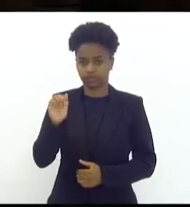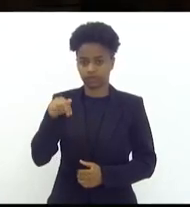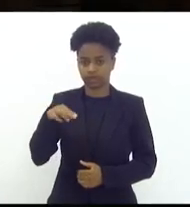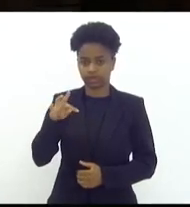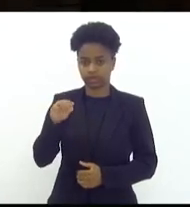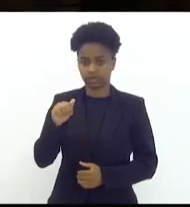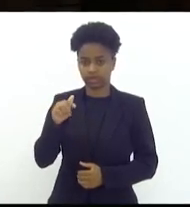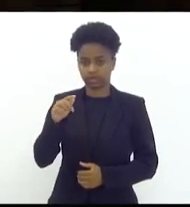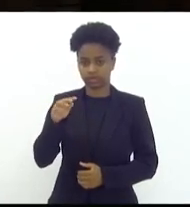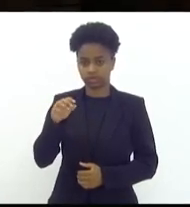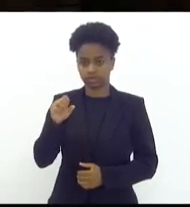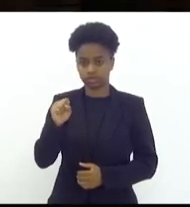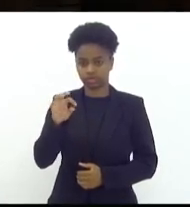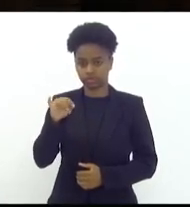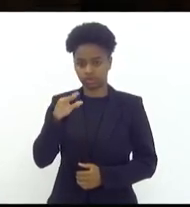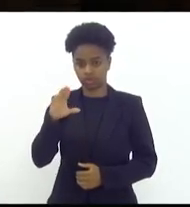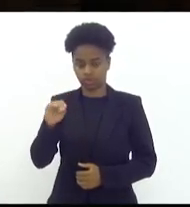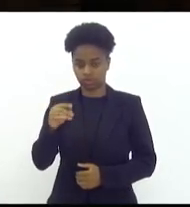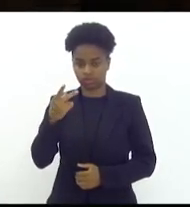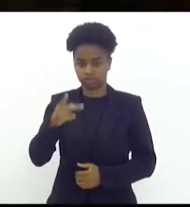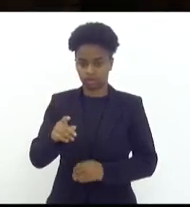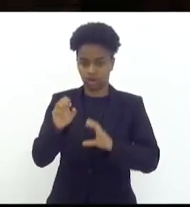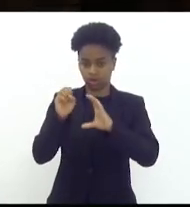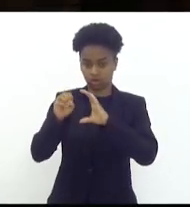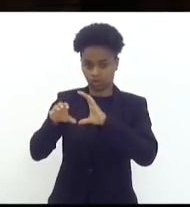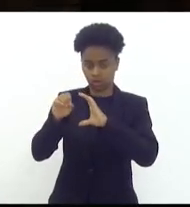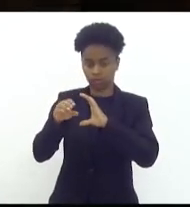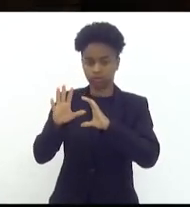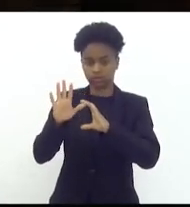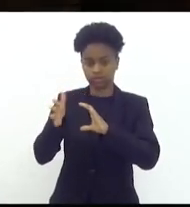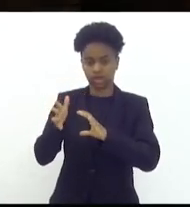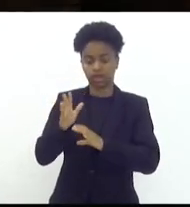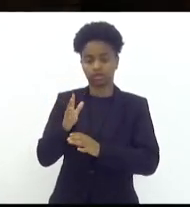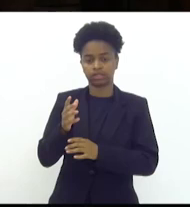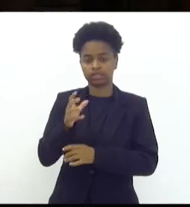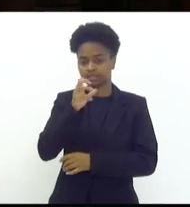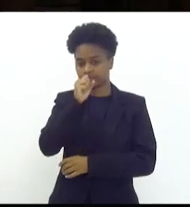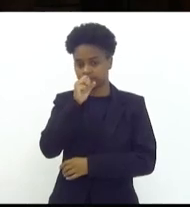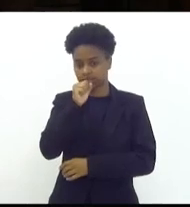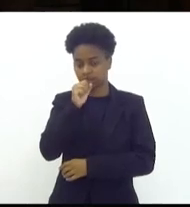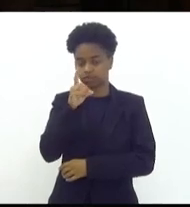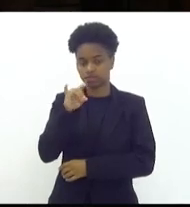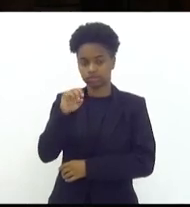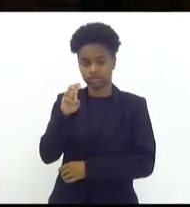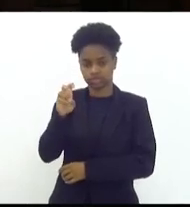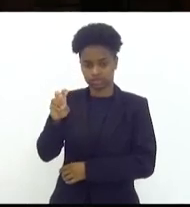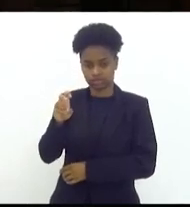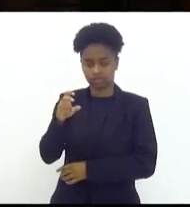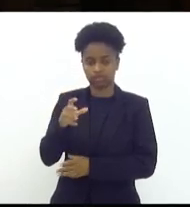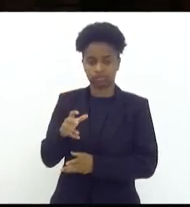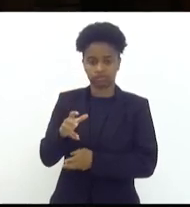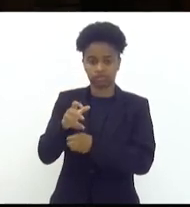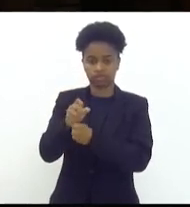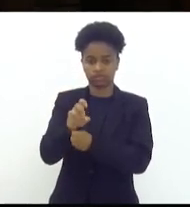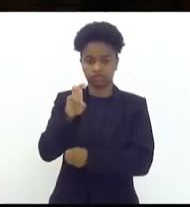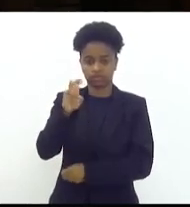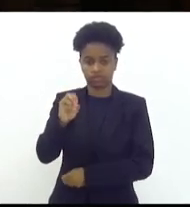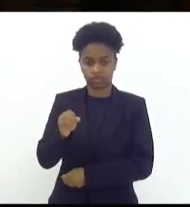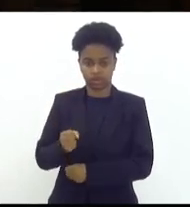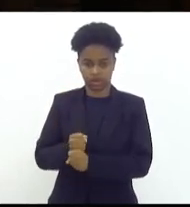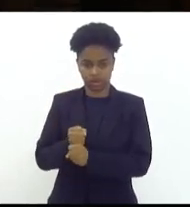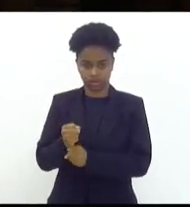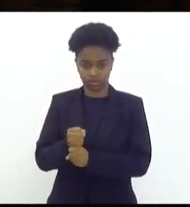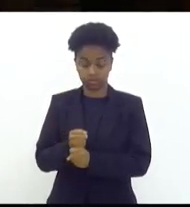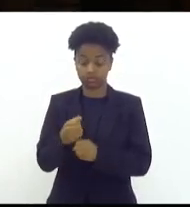Globo completou 50 anos nesse sábado dia 05/08 e